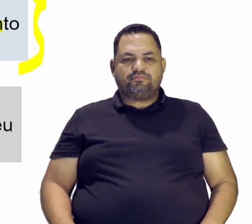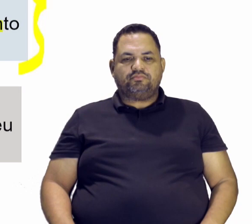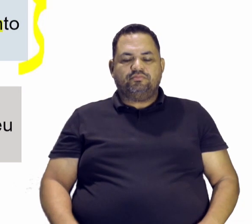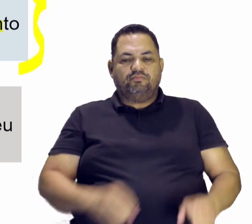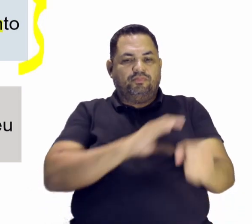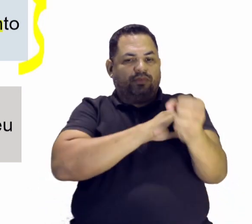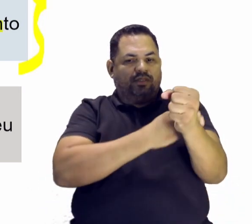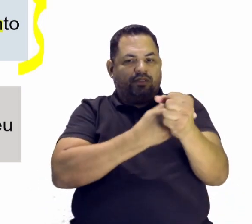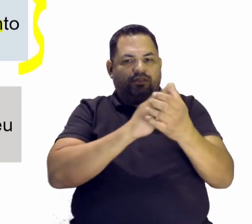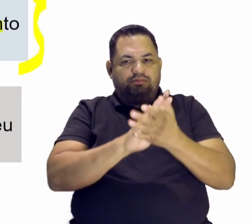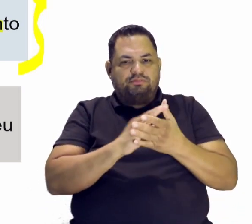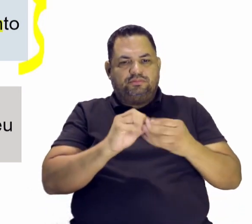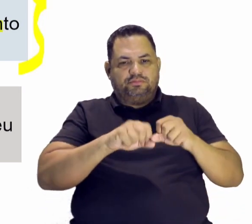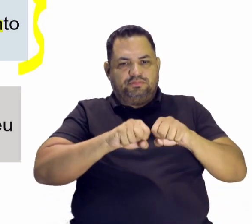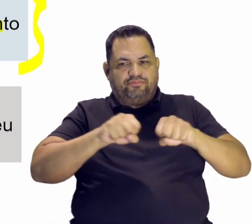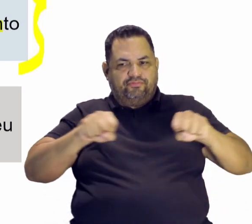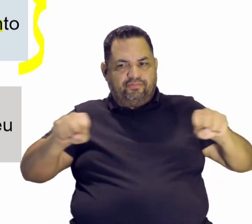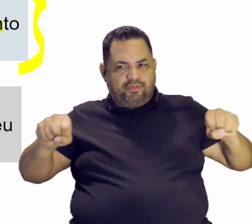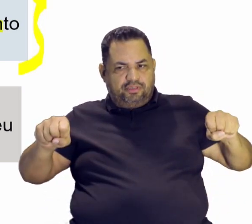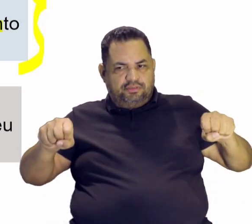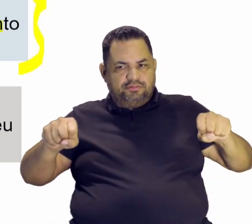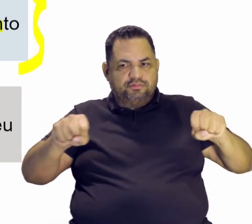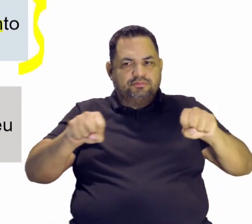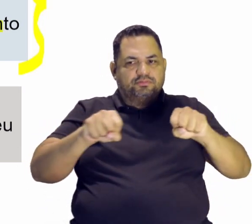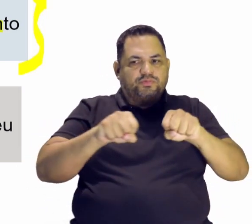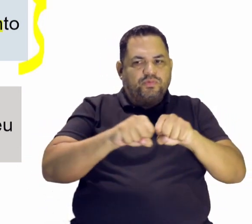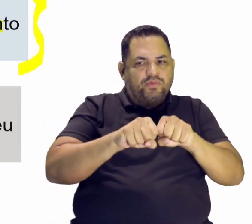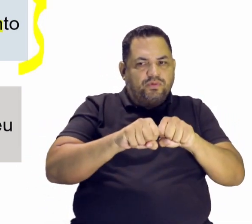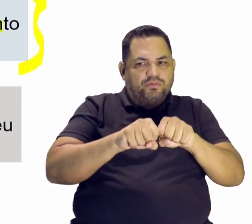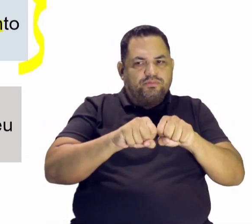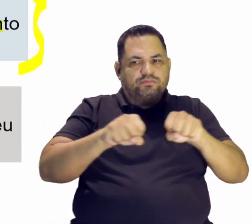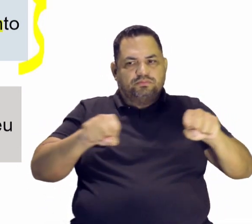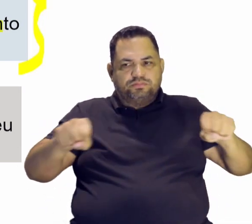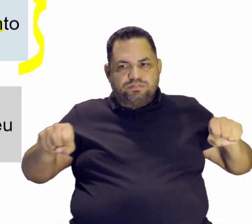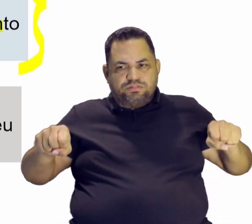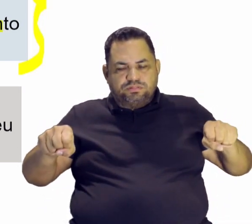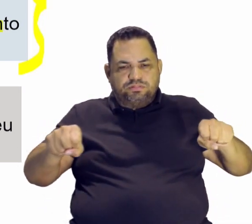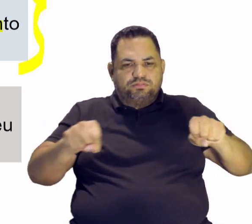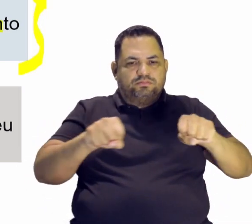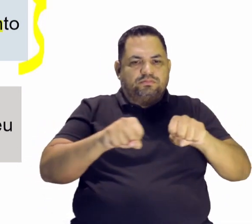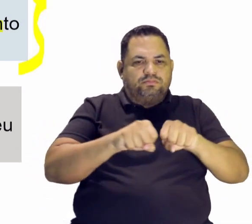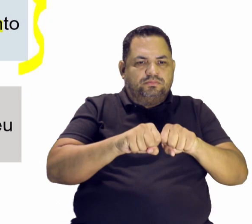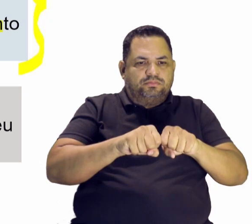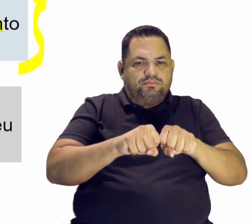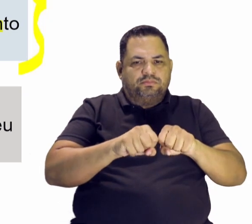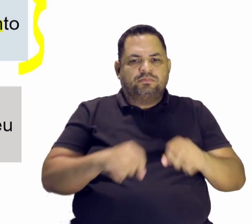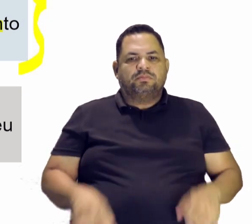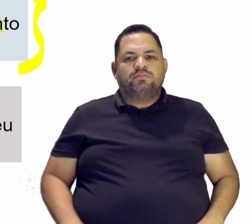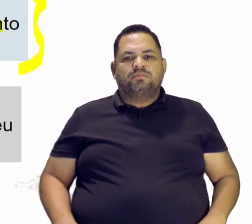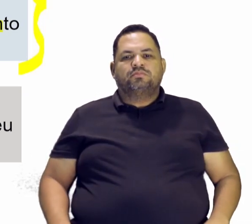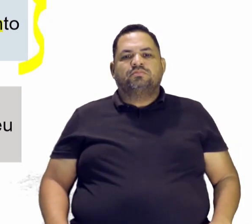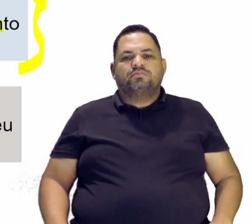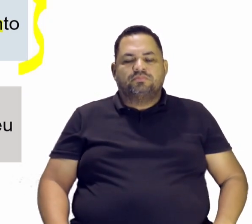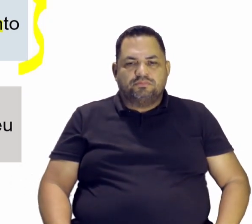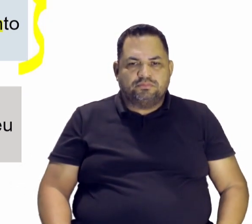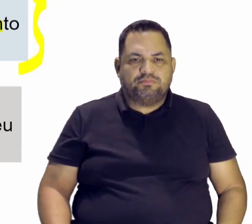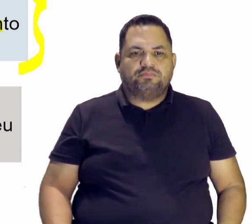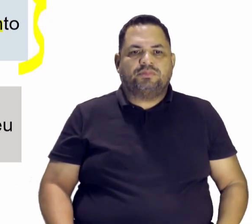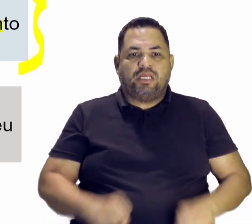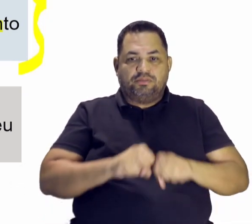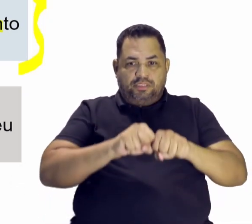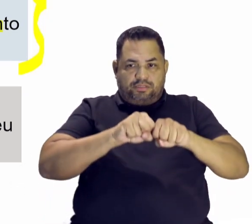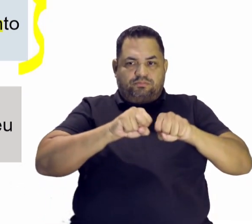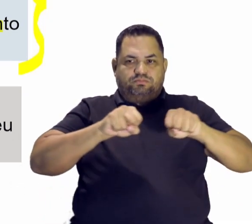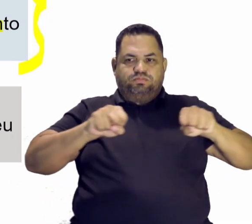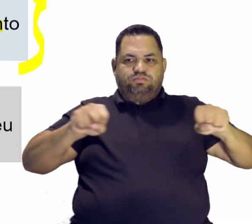ele volta ao seu comprimento de repouso, tá? Então aqui ele altera na extensibilidade, tá?